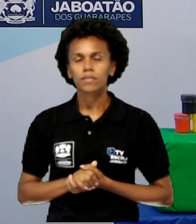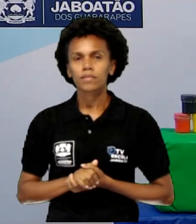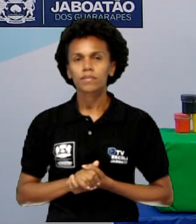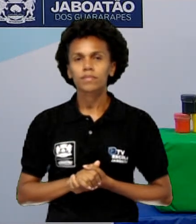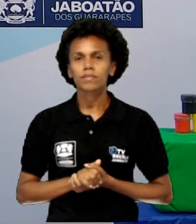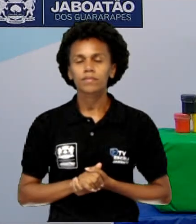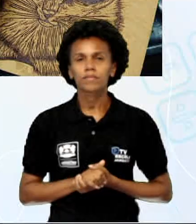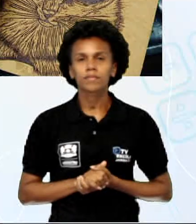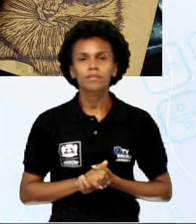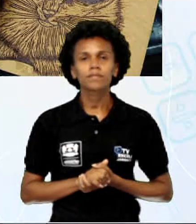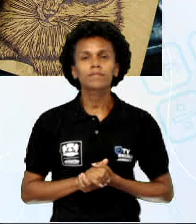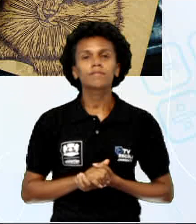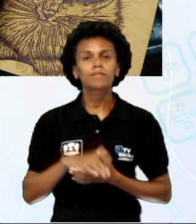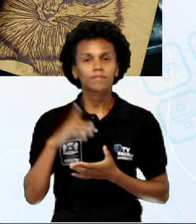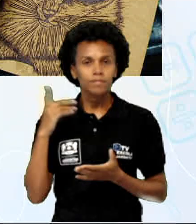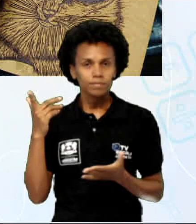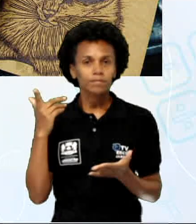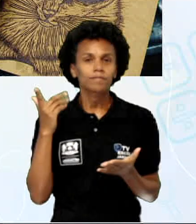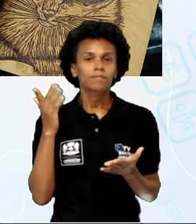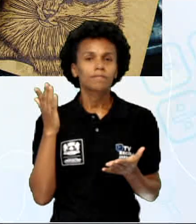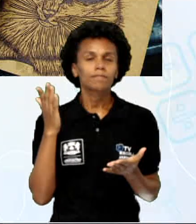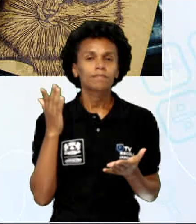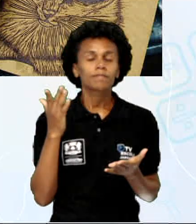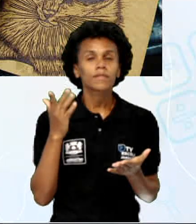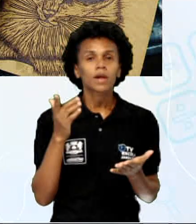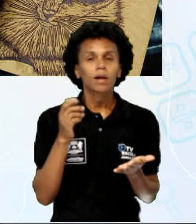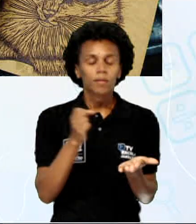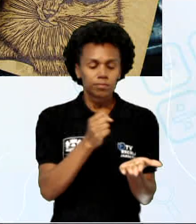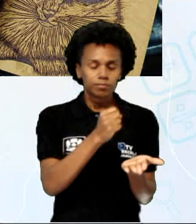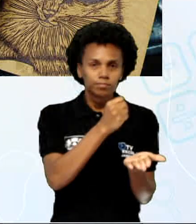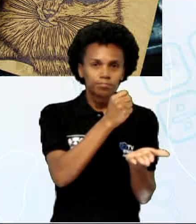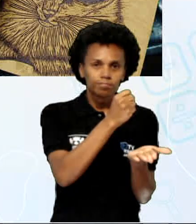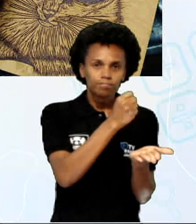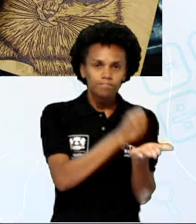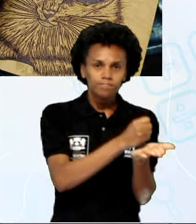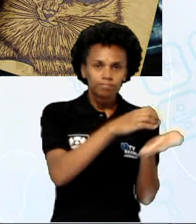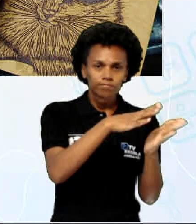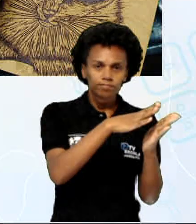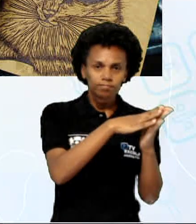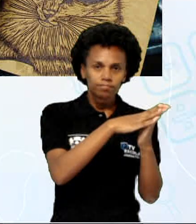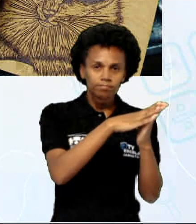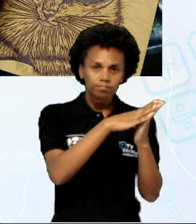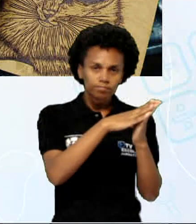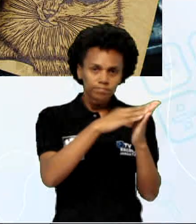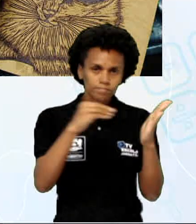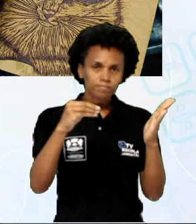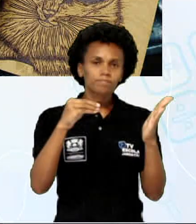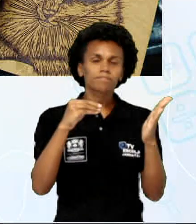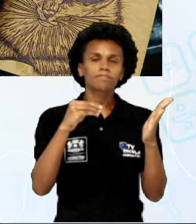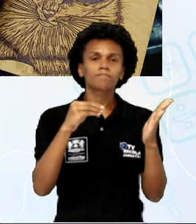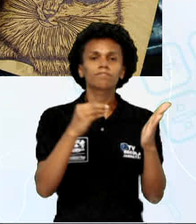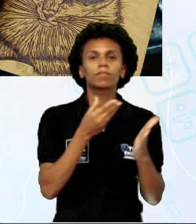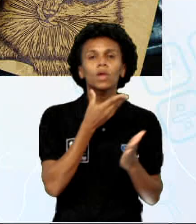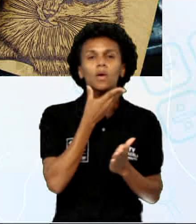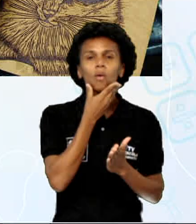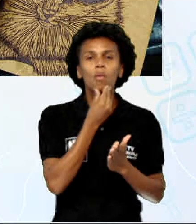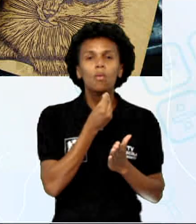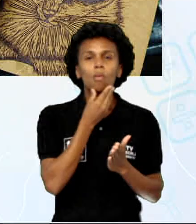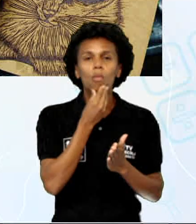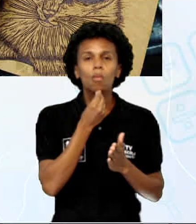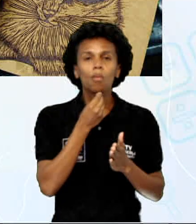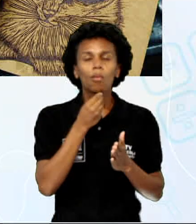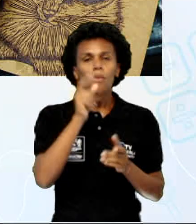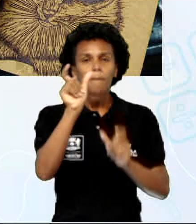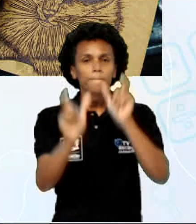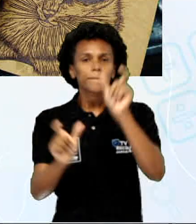Gravura. A gravura, ela consiste na técnica onde o artista ele imprime várias cópias mediante